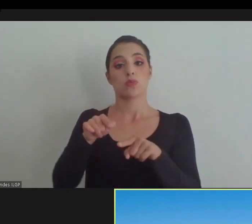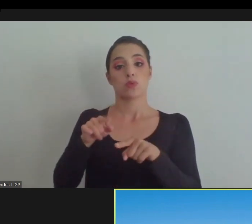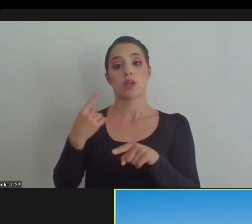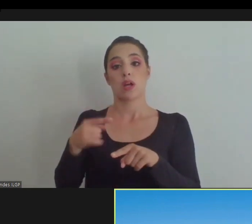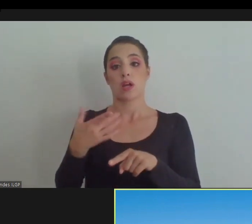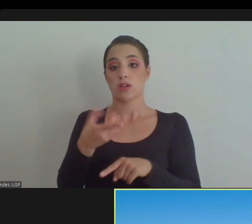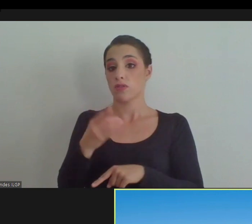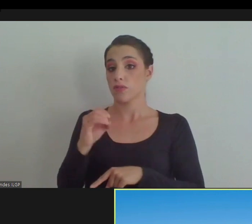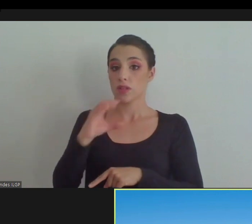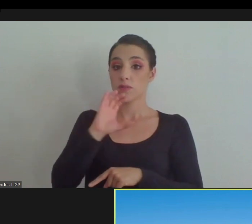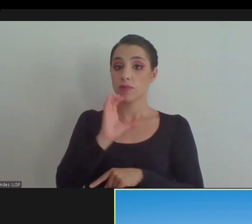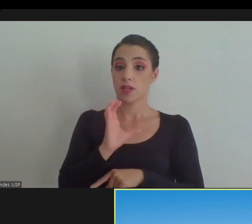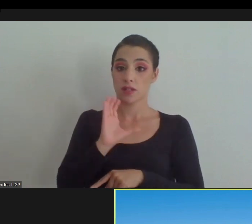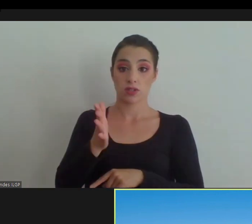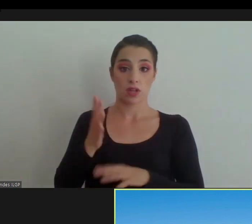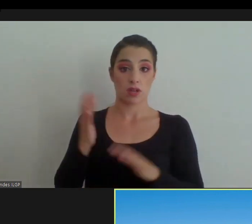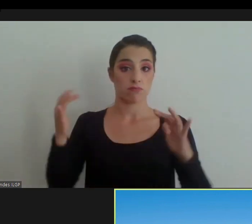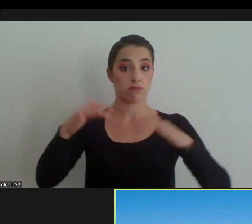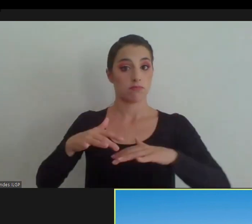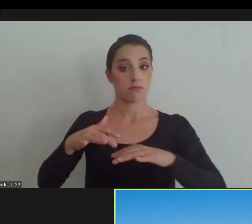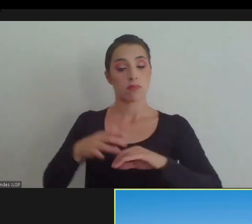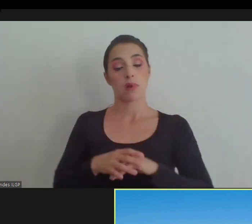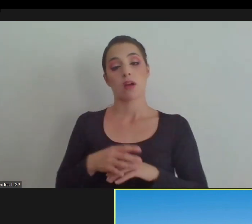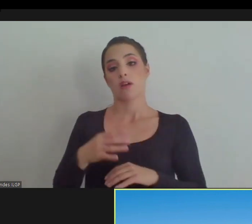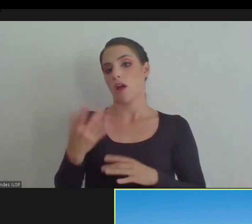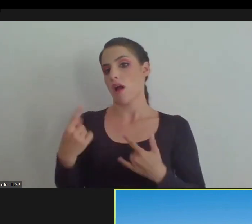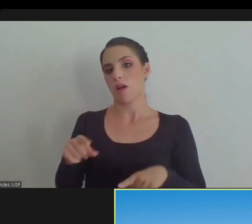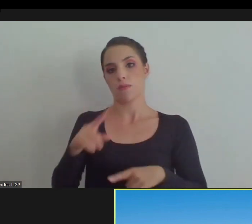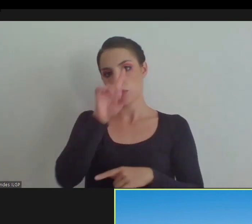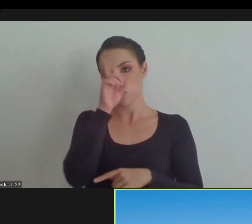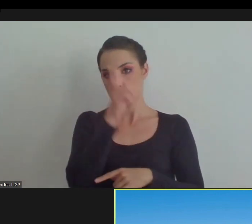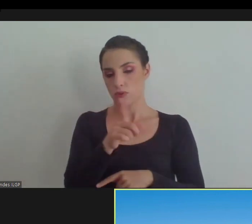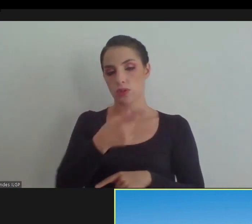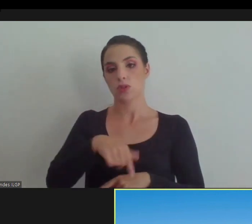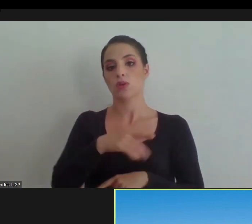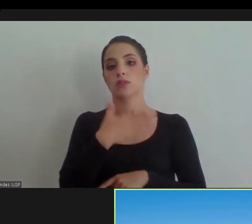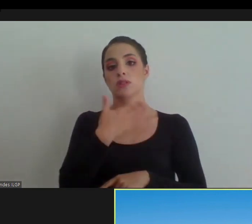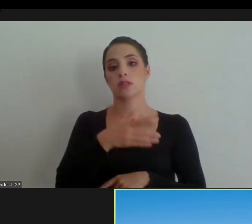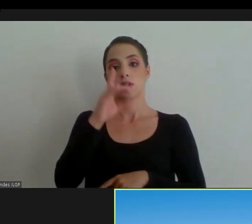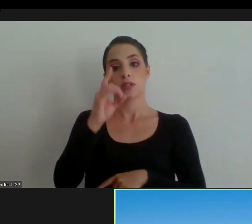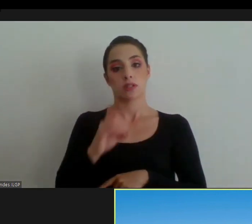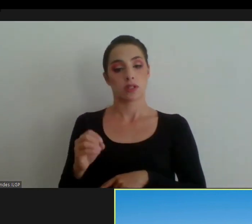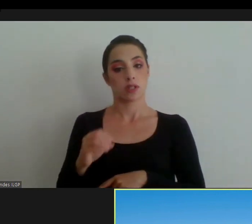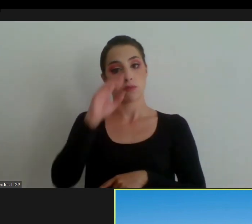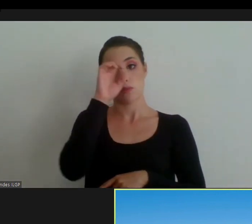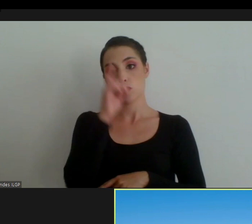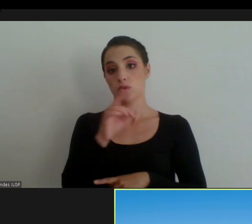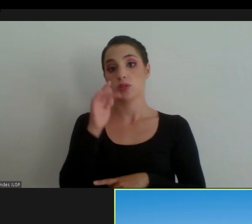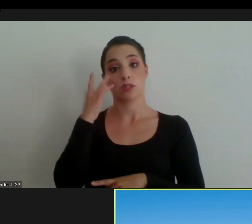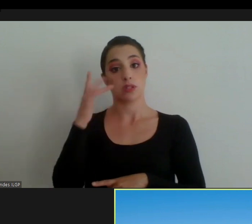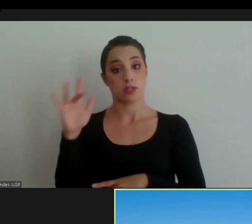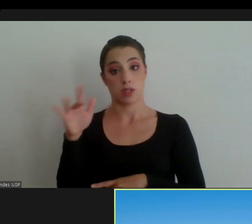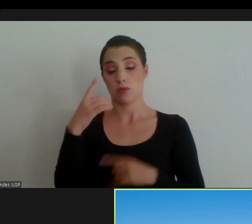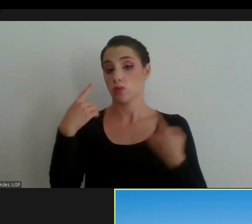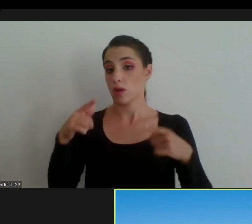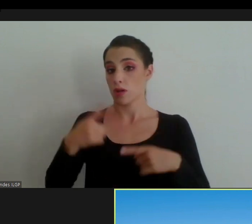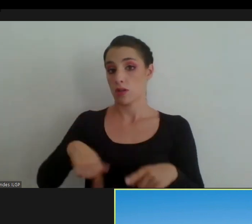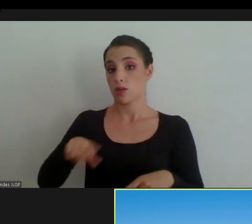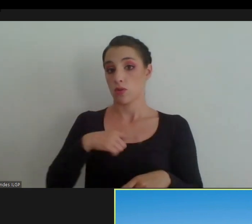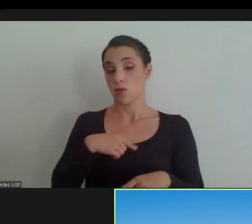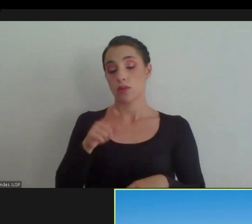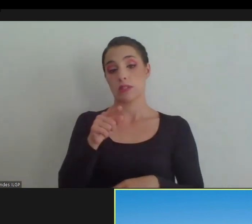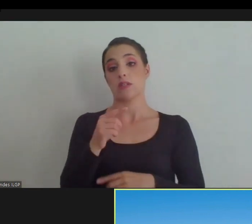90 países. Tanto de professores, temos cerca de 160 professores também estrangeiros, o que é